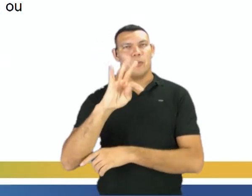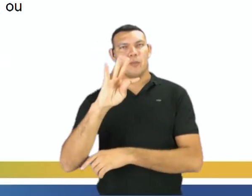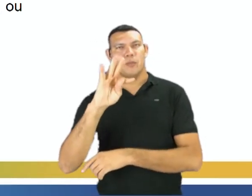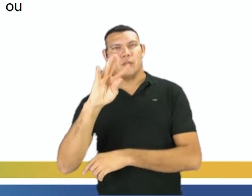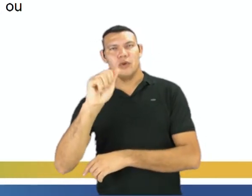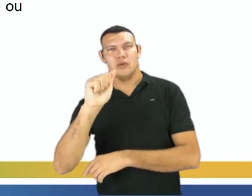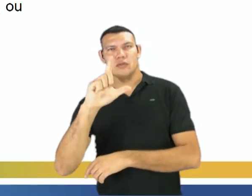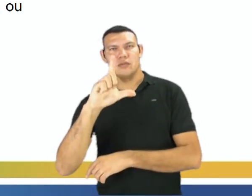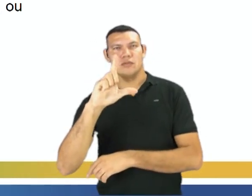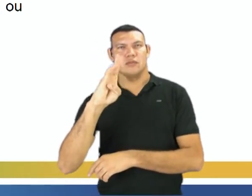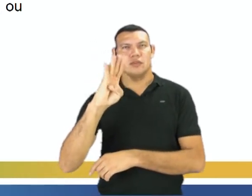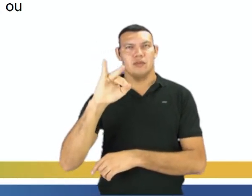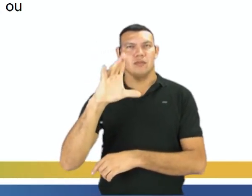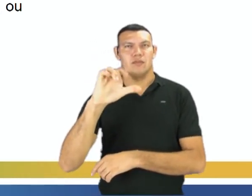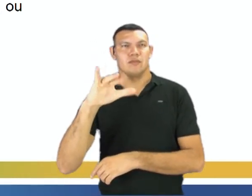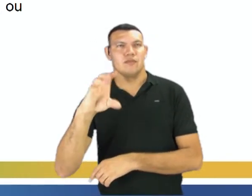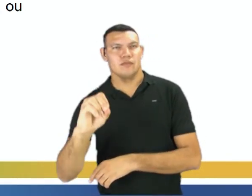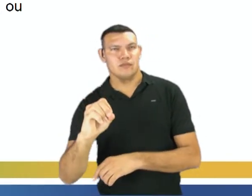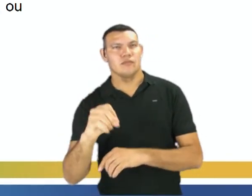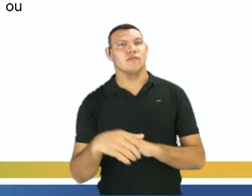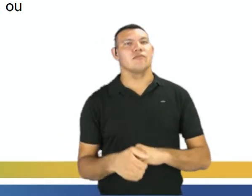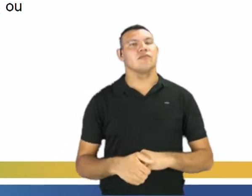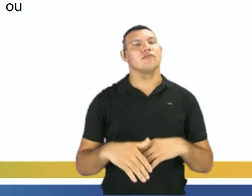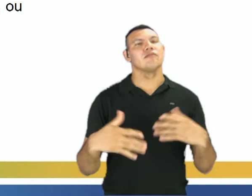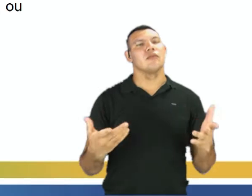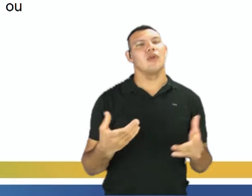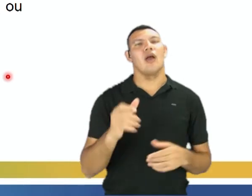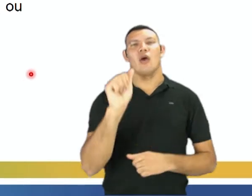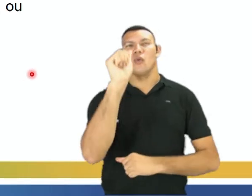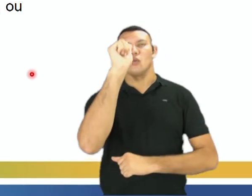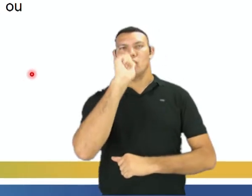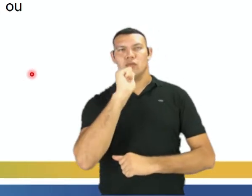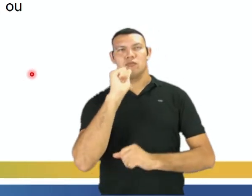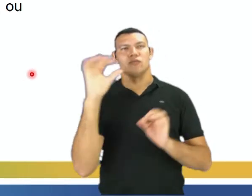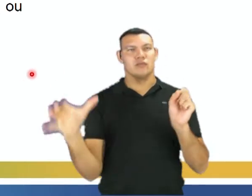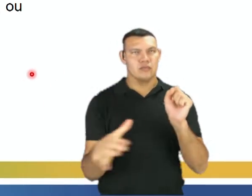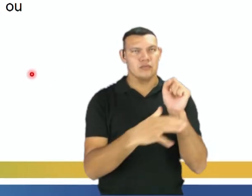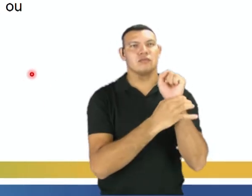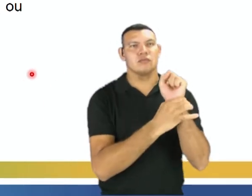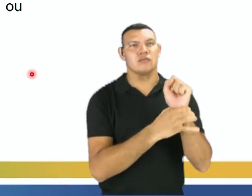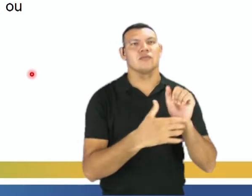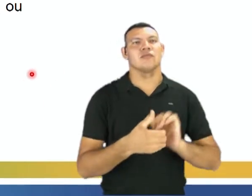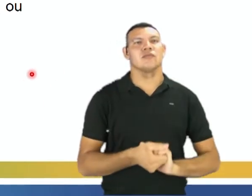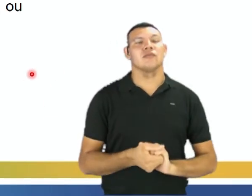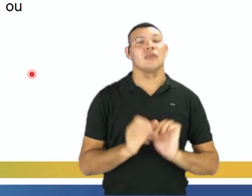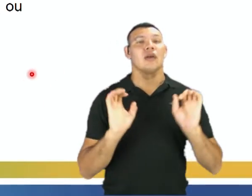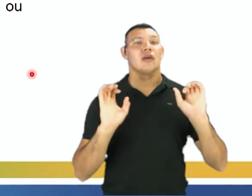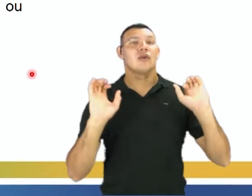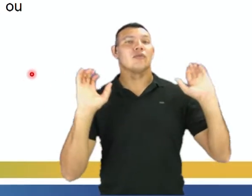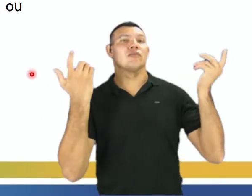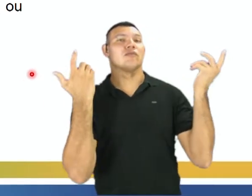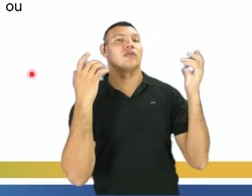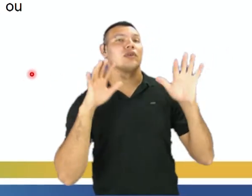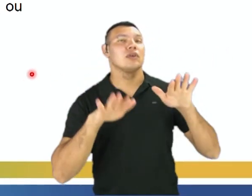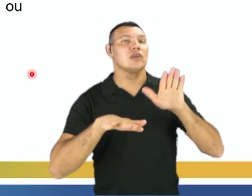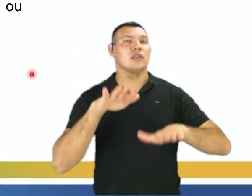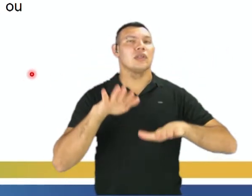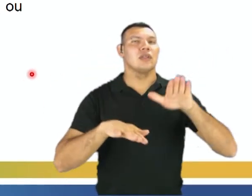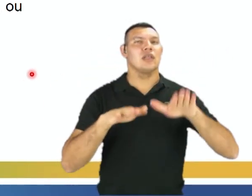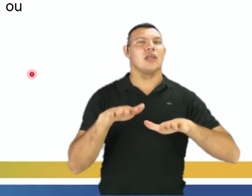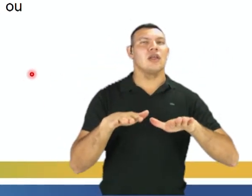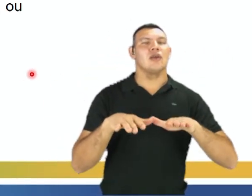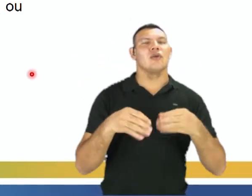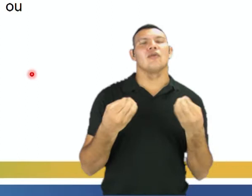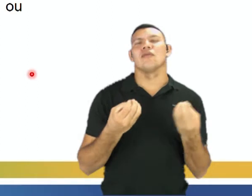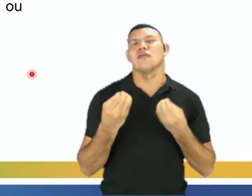ok? Como acontece em qualquer equilíbrio, aqui também serão definidos o grau de ionização quando a gente trabalhar com